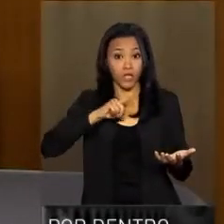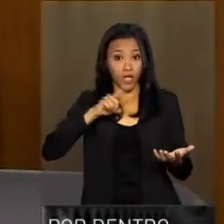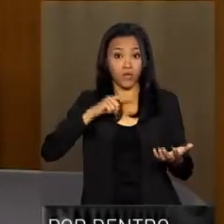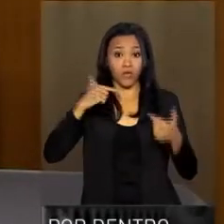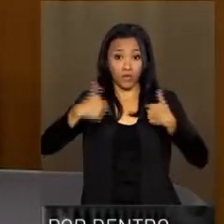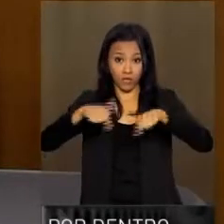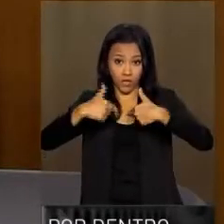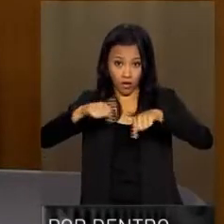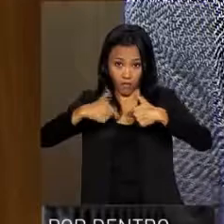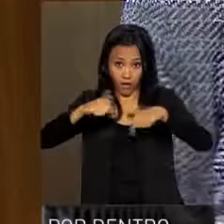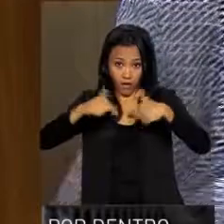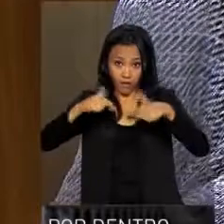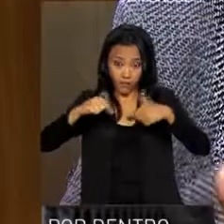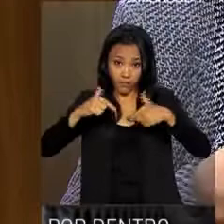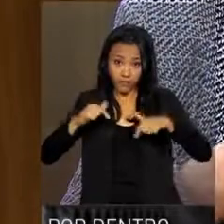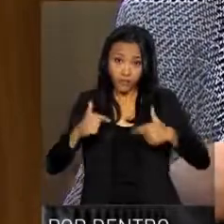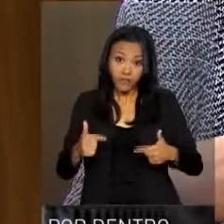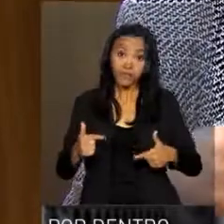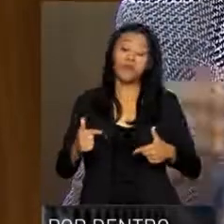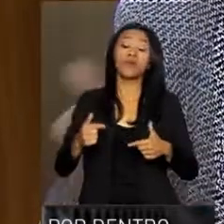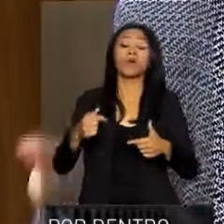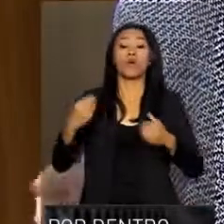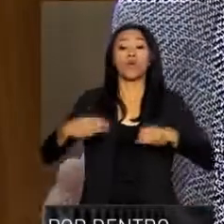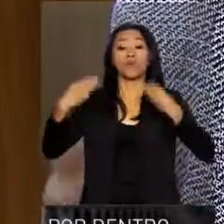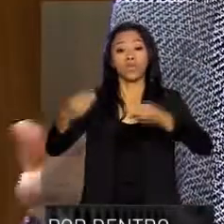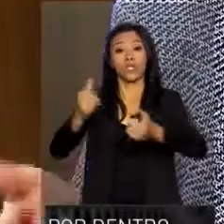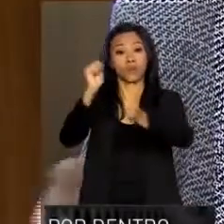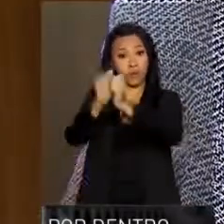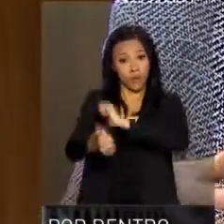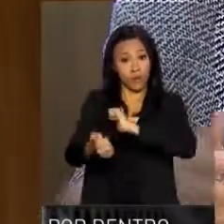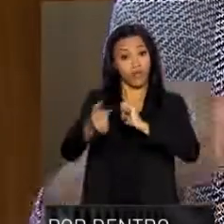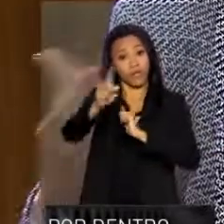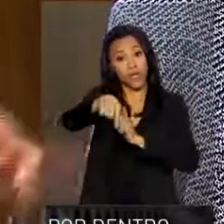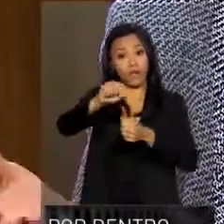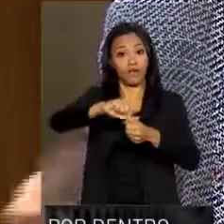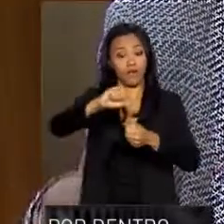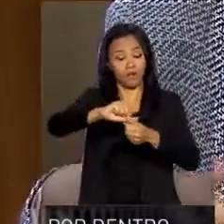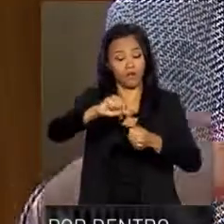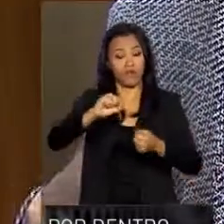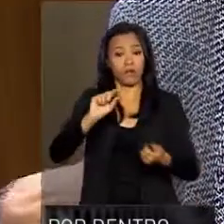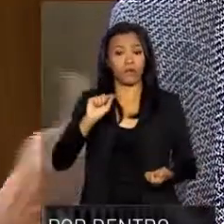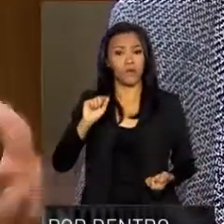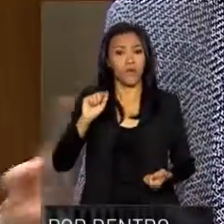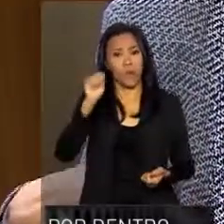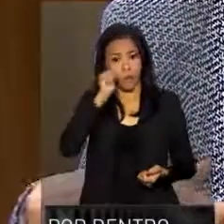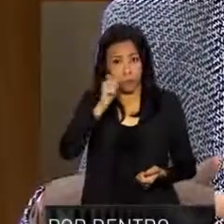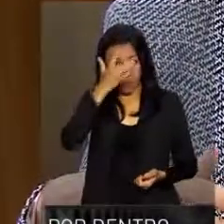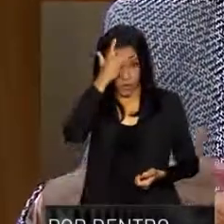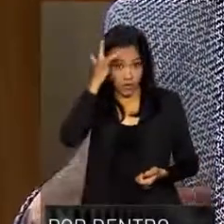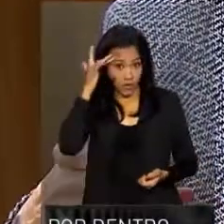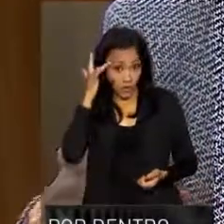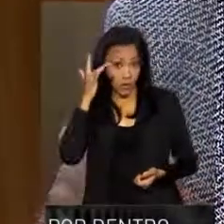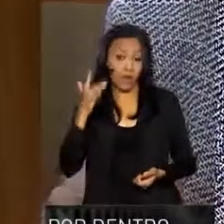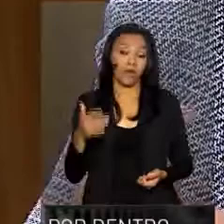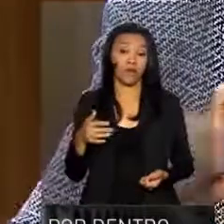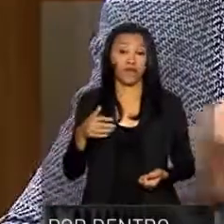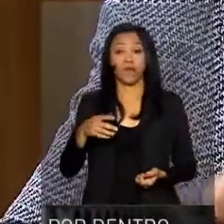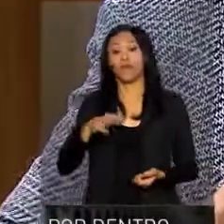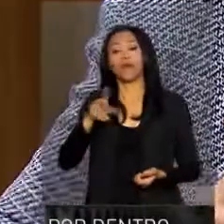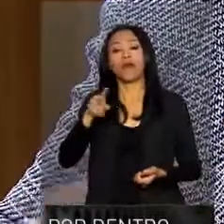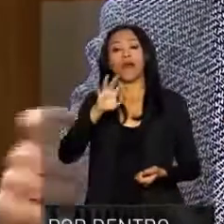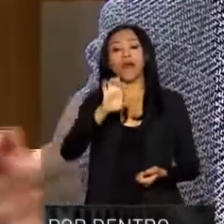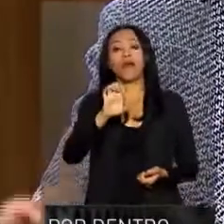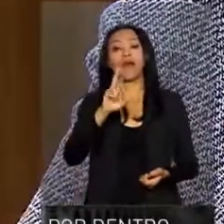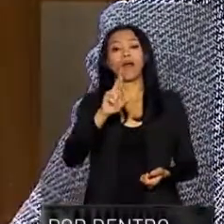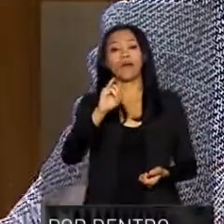ministério da do da do esporte que é feito exatamente com uma uma pessoa que era capaz que tem um trabalho sem me defender nós